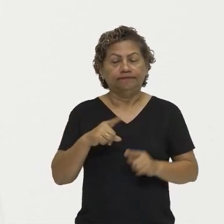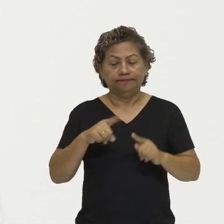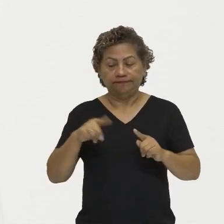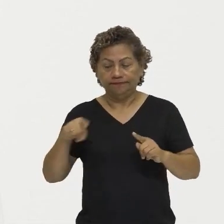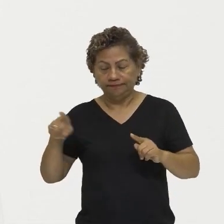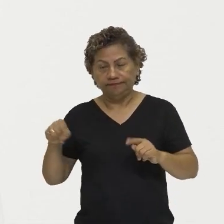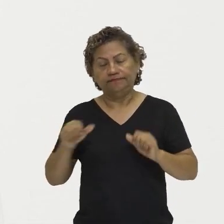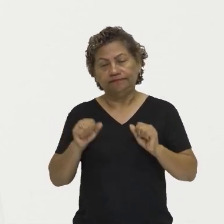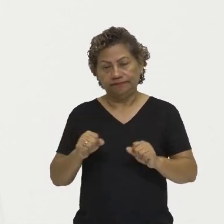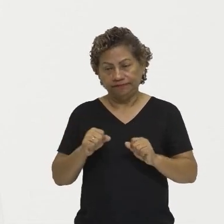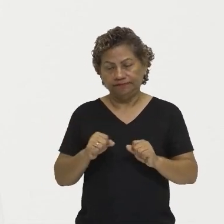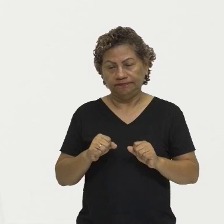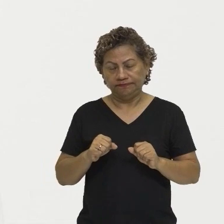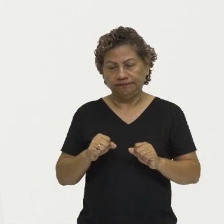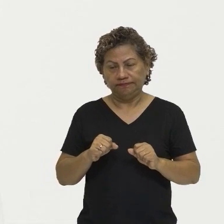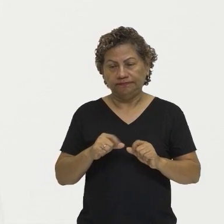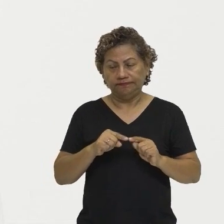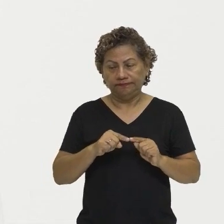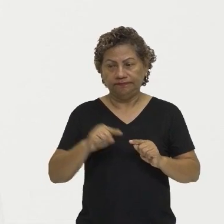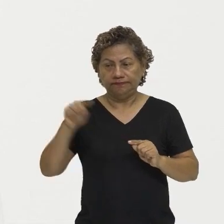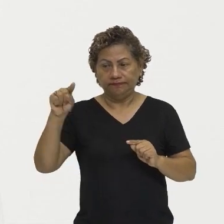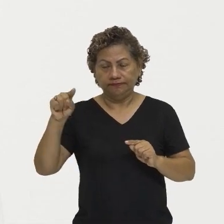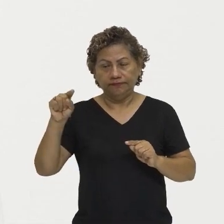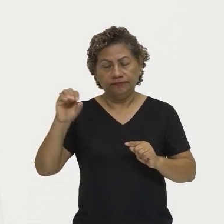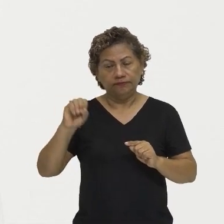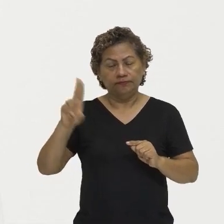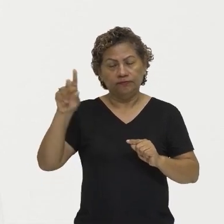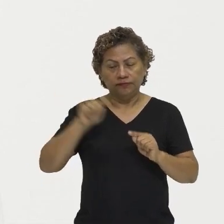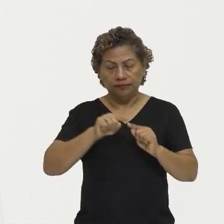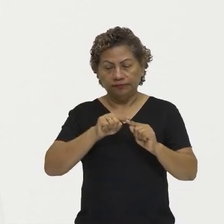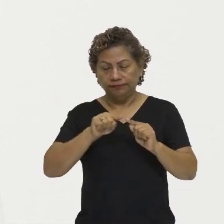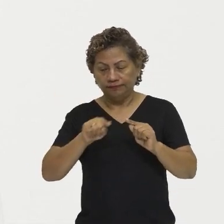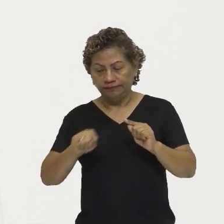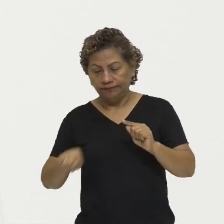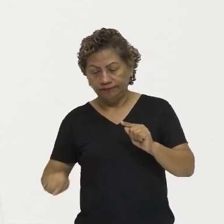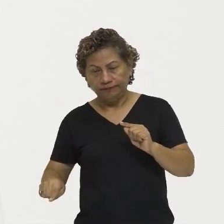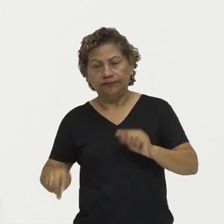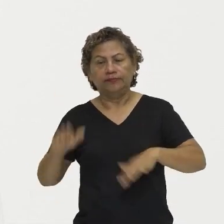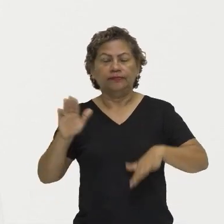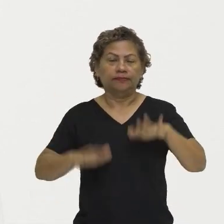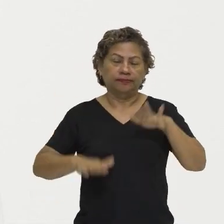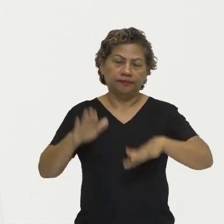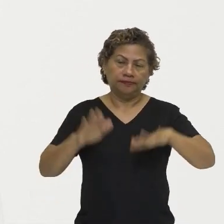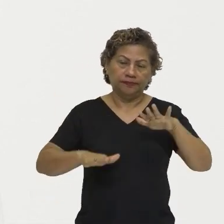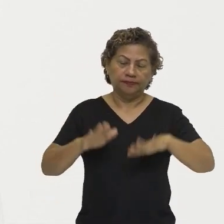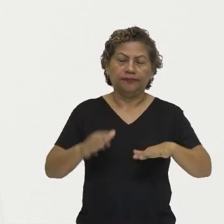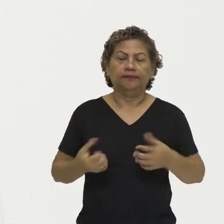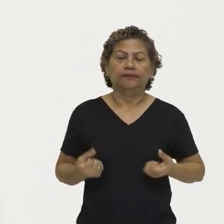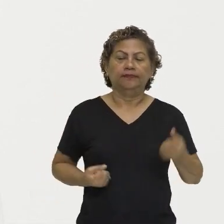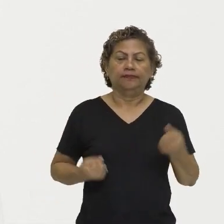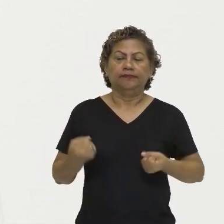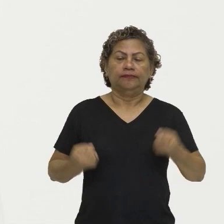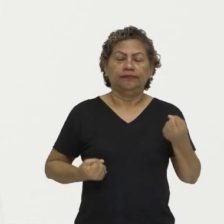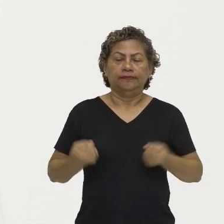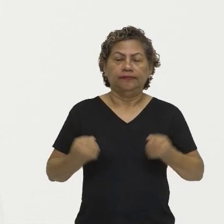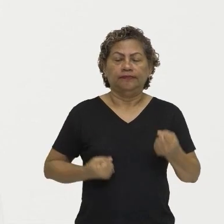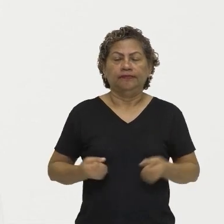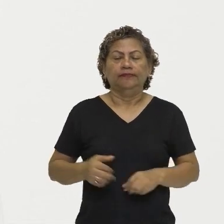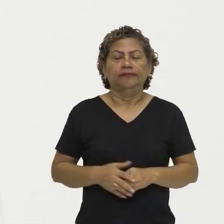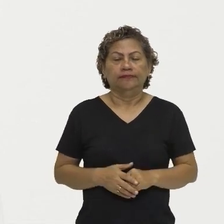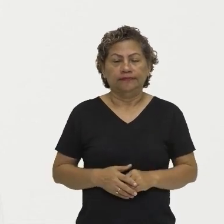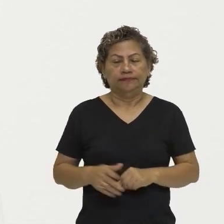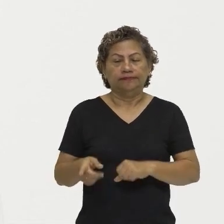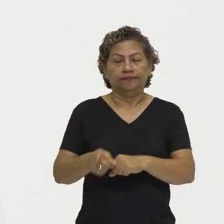estar aumentando ou pode estar diminuindo, dependendo das velocidades, né, que o carrinho aí